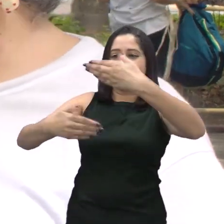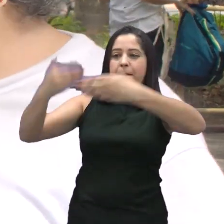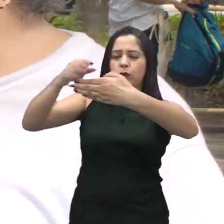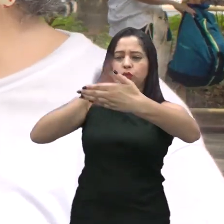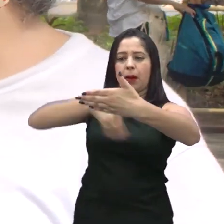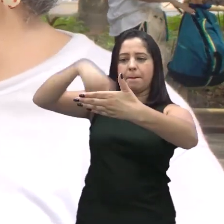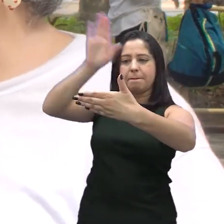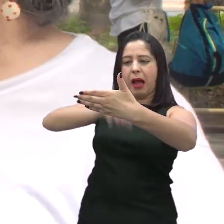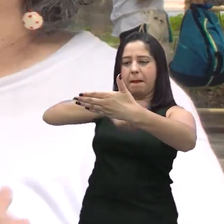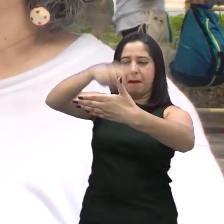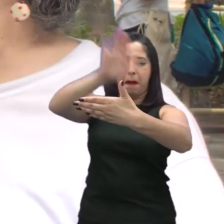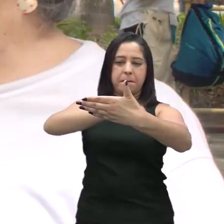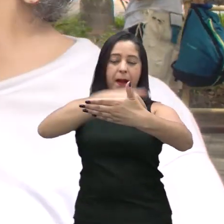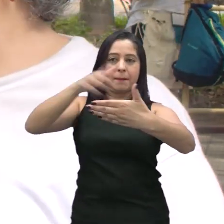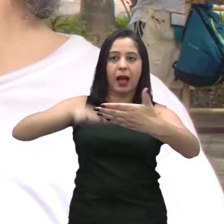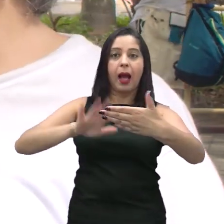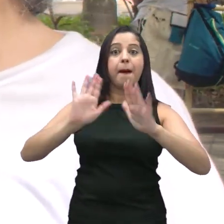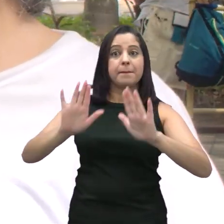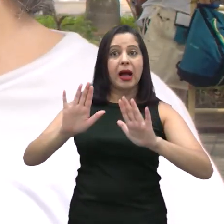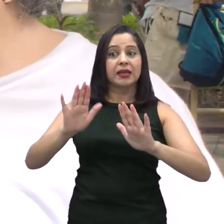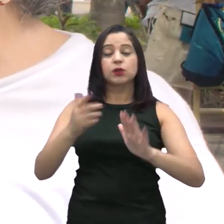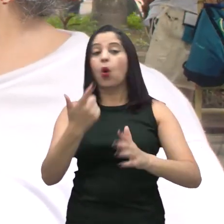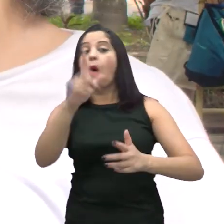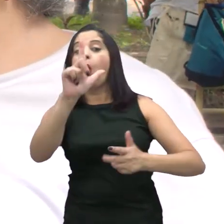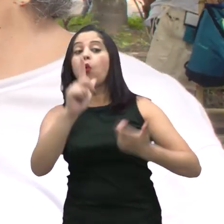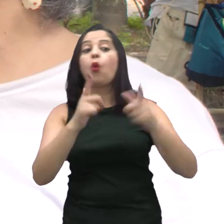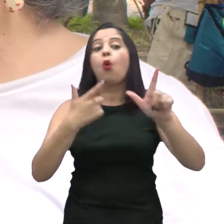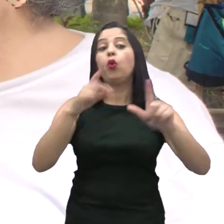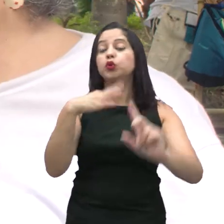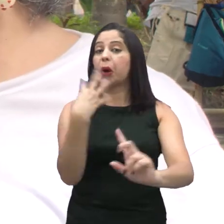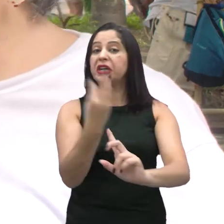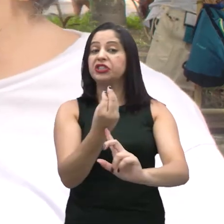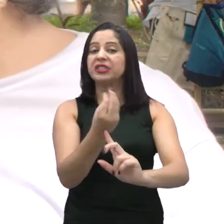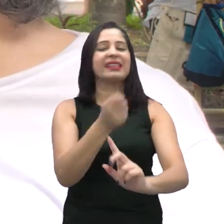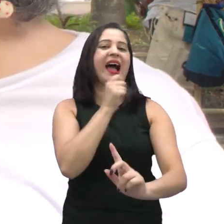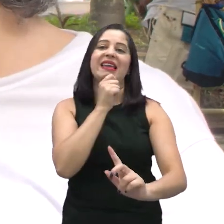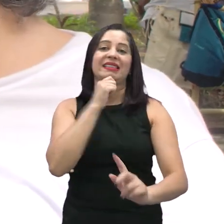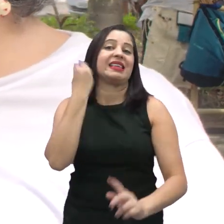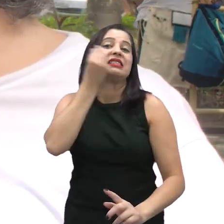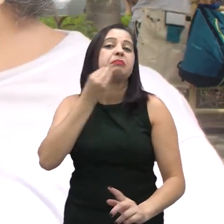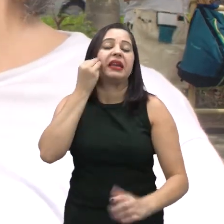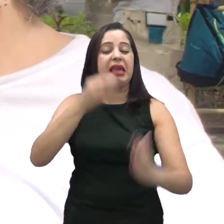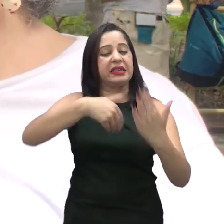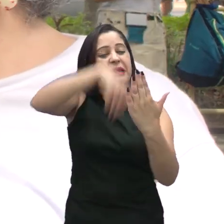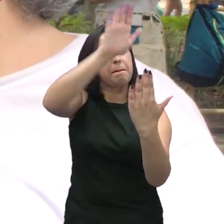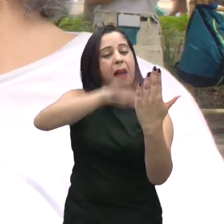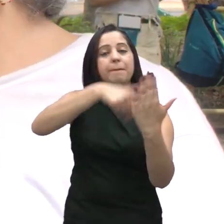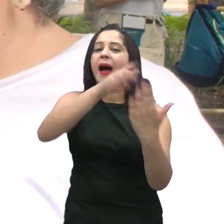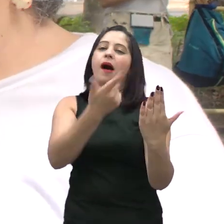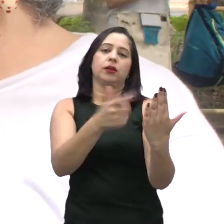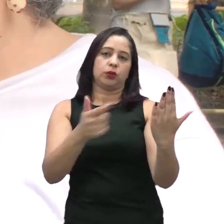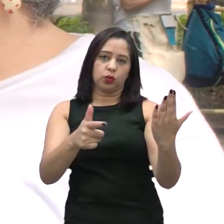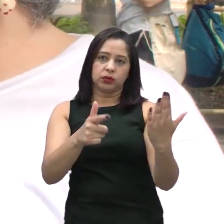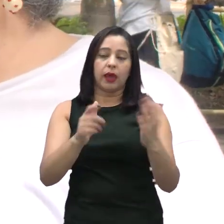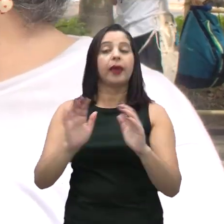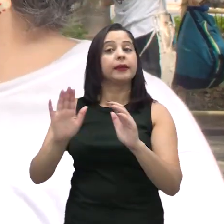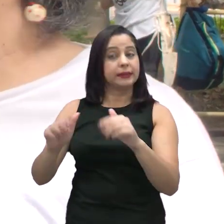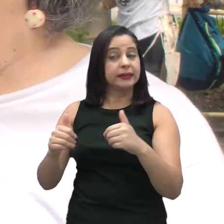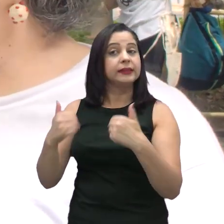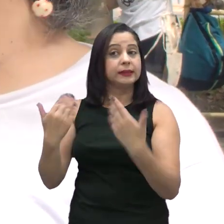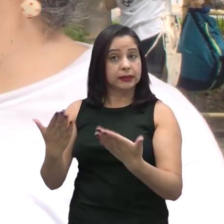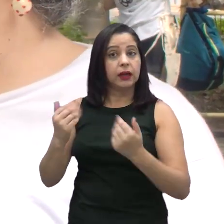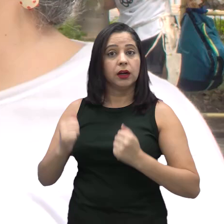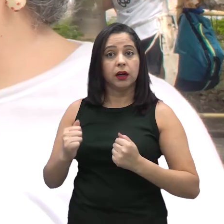parede, que faz isso. E tem outros artistas que não. Então está sendo uma experiência para todo mundo, né? Para gente, para estar no espaço